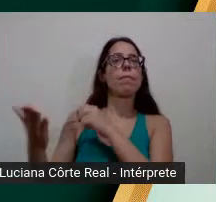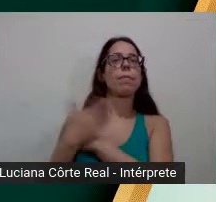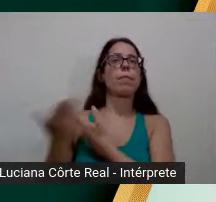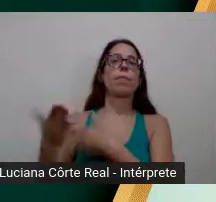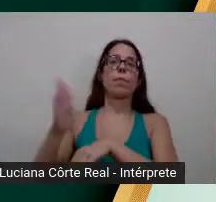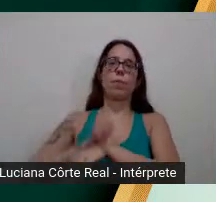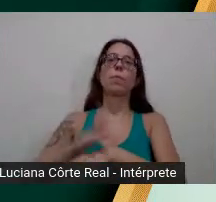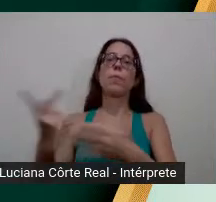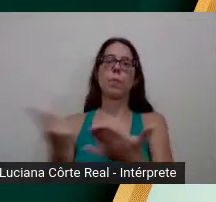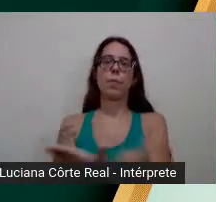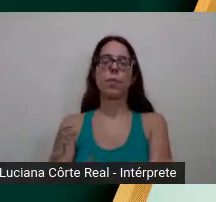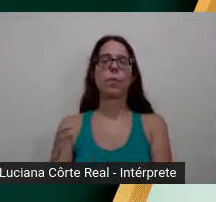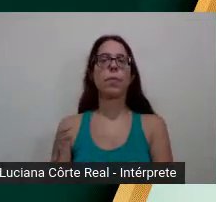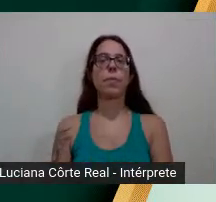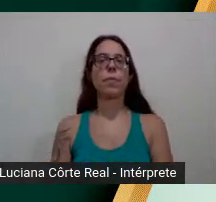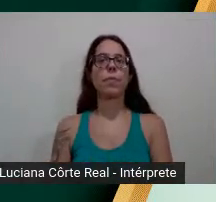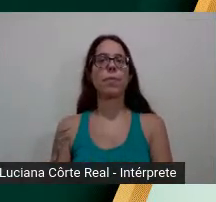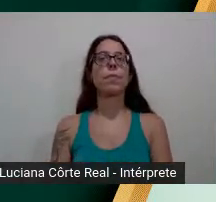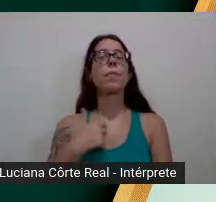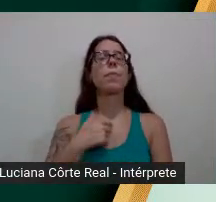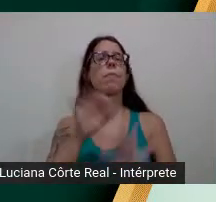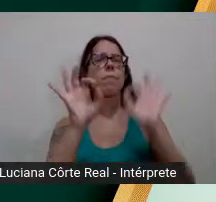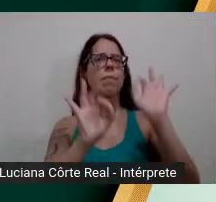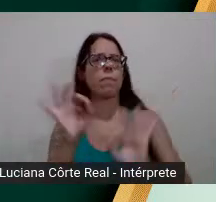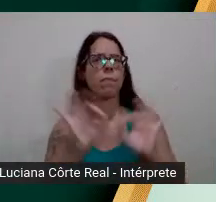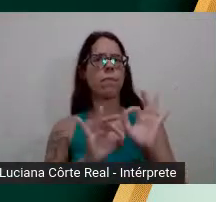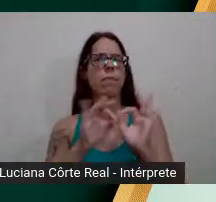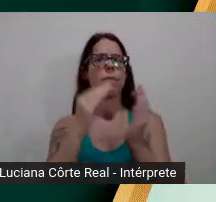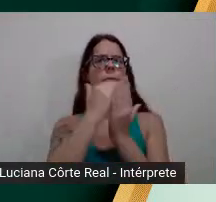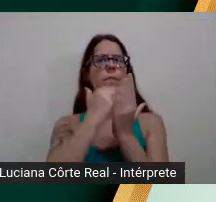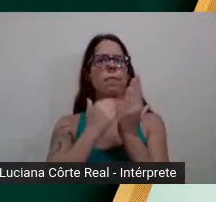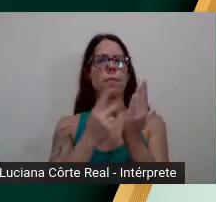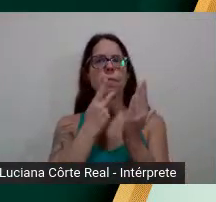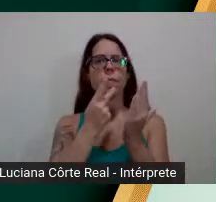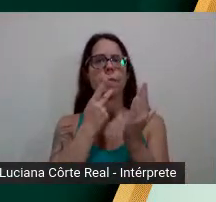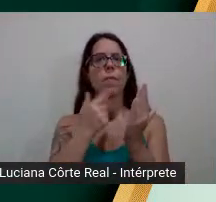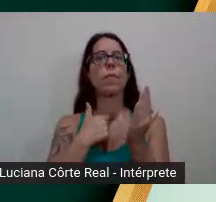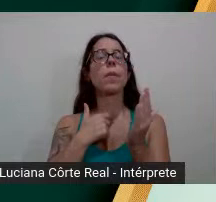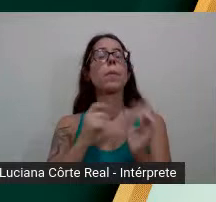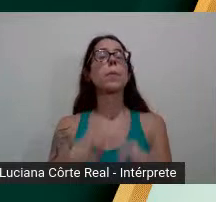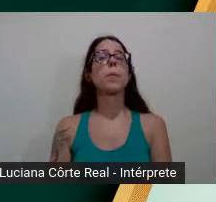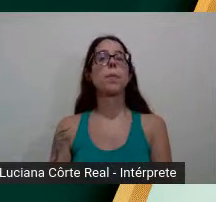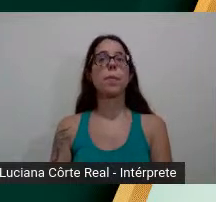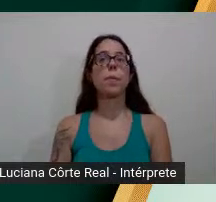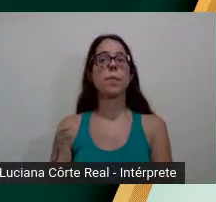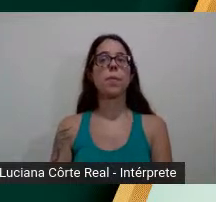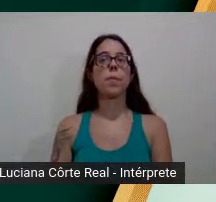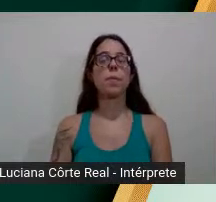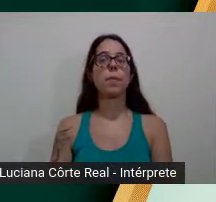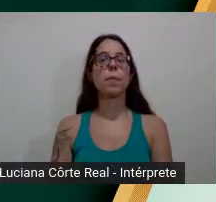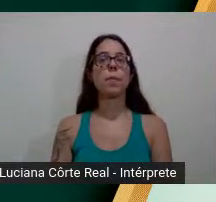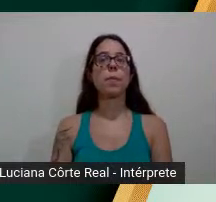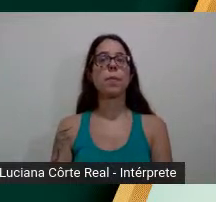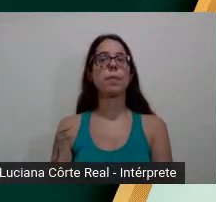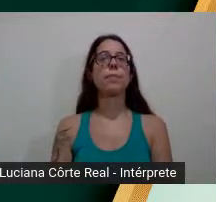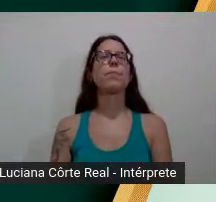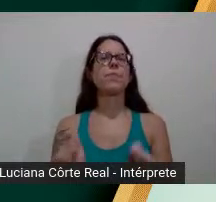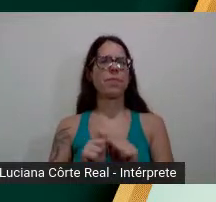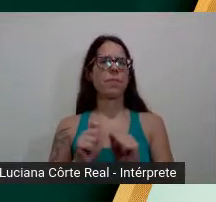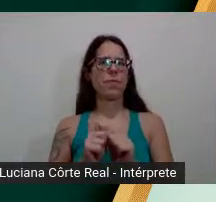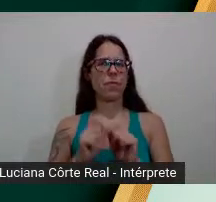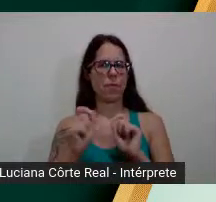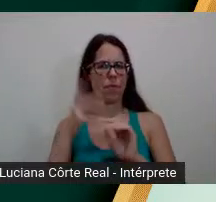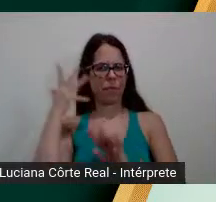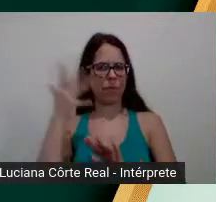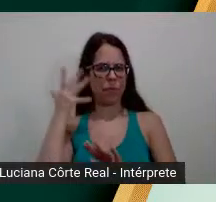Eu tracei algumas palavras e preferi, assim, fazê-lo, ao invés de um discurso formal,